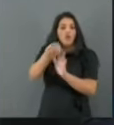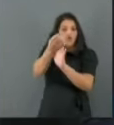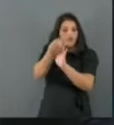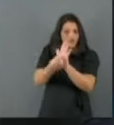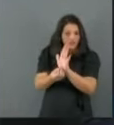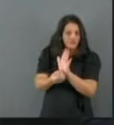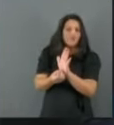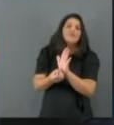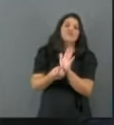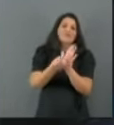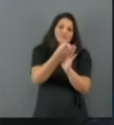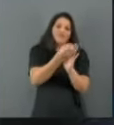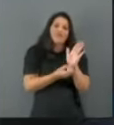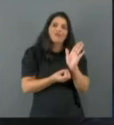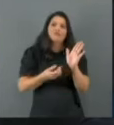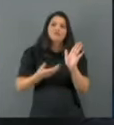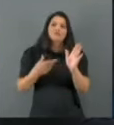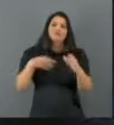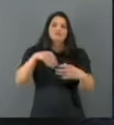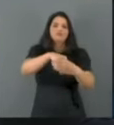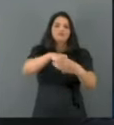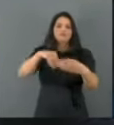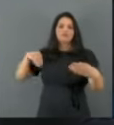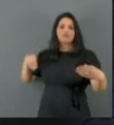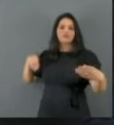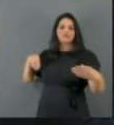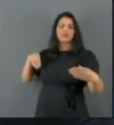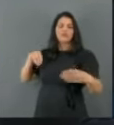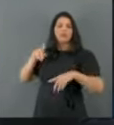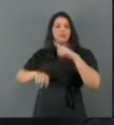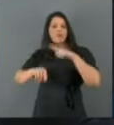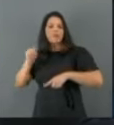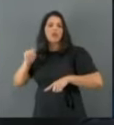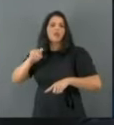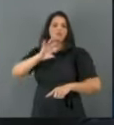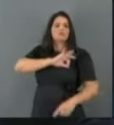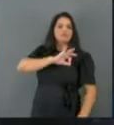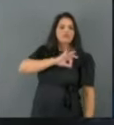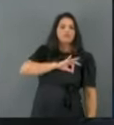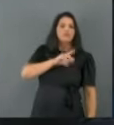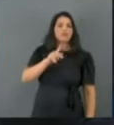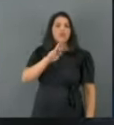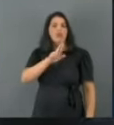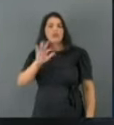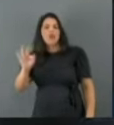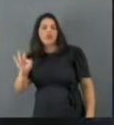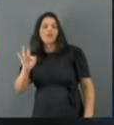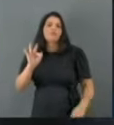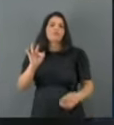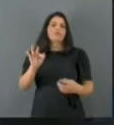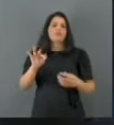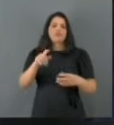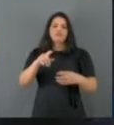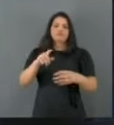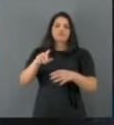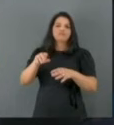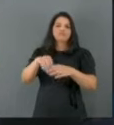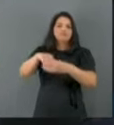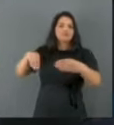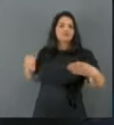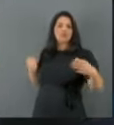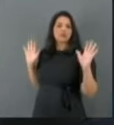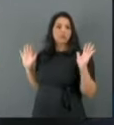ou seja, a retirada dos equipamentos das forças de segurança, das PRFs, dos FICOS e dos GAECOS,